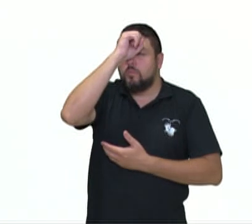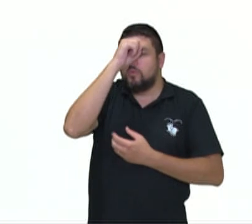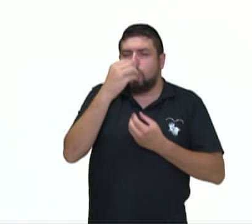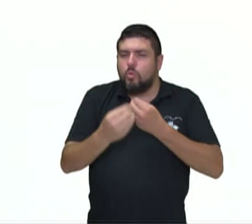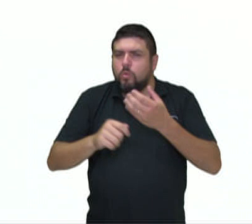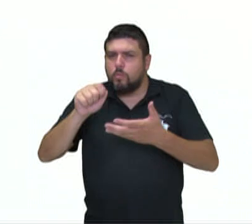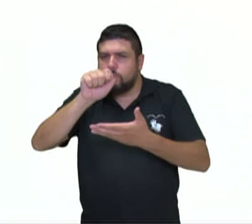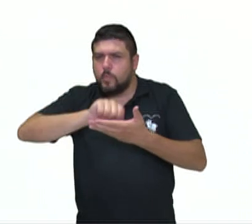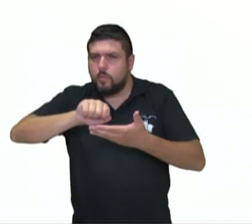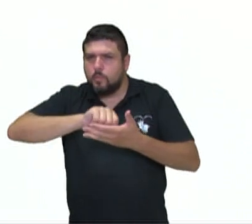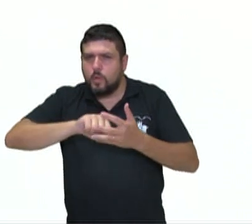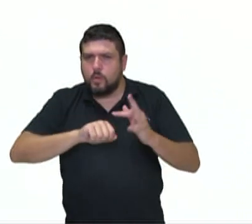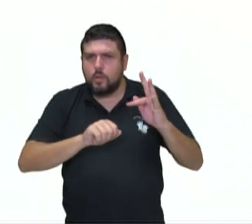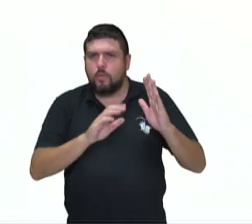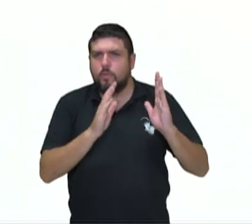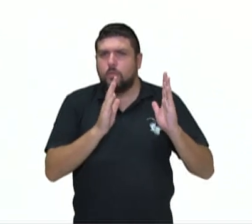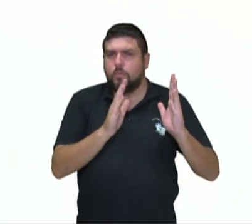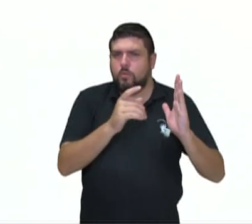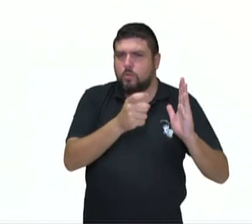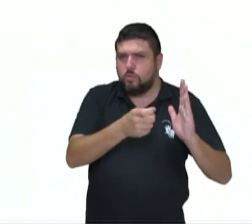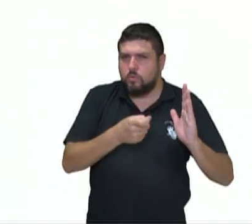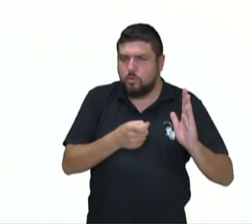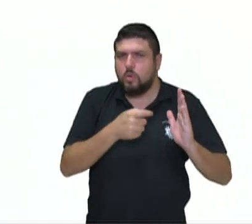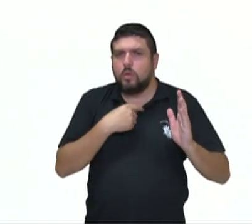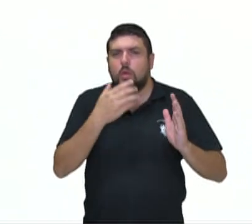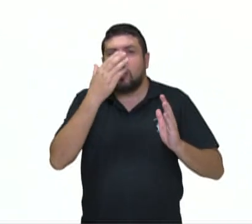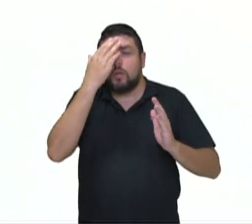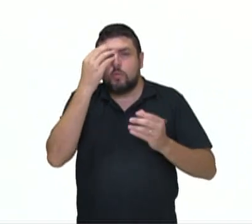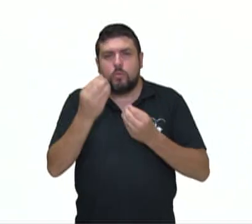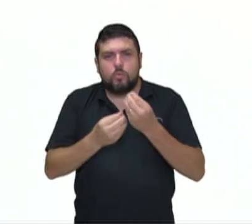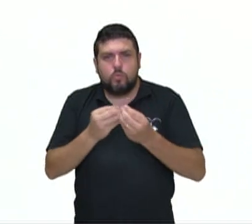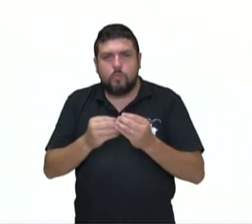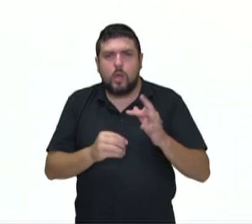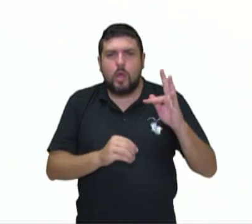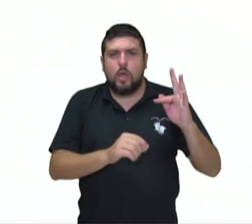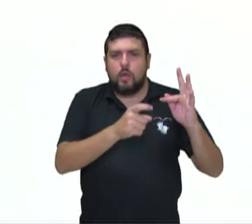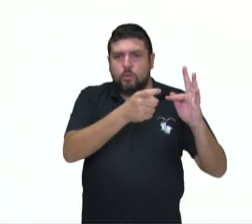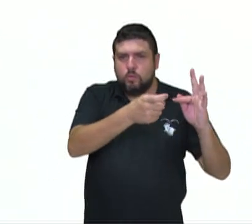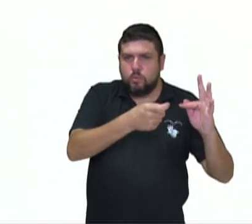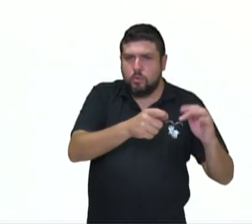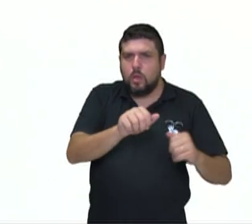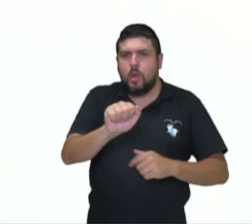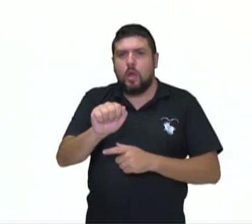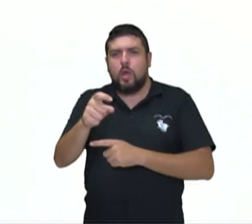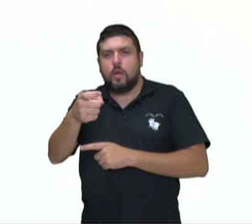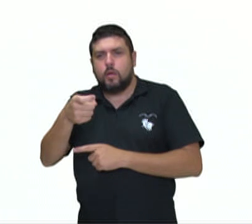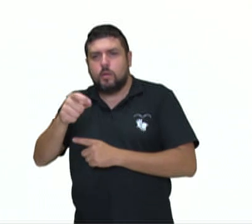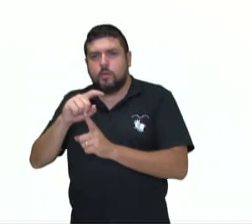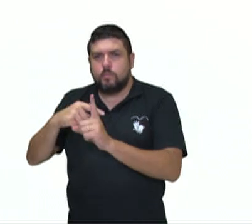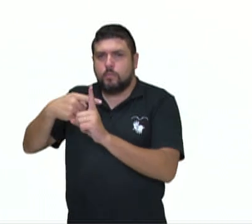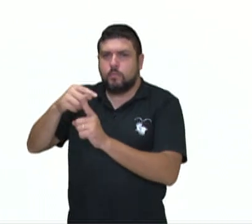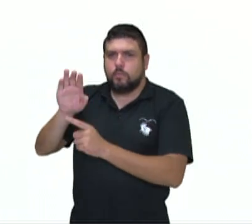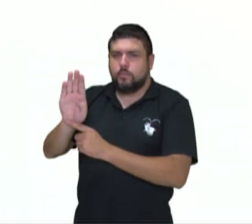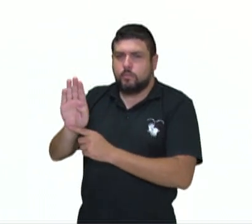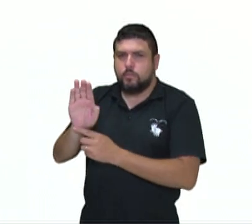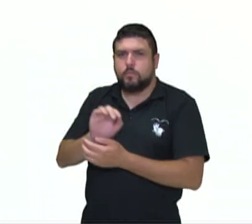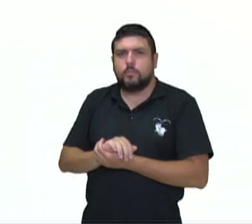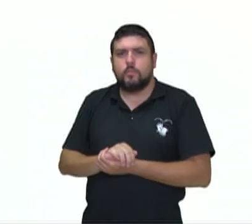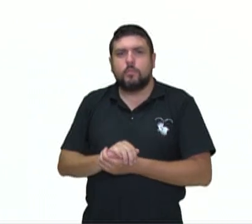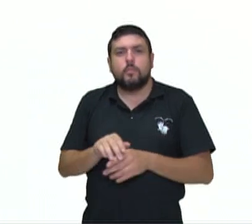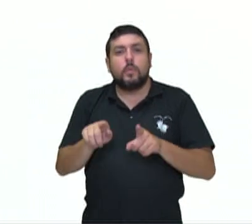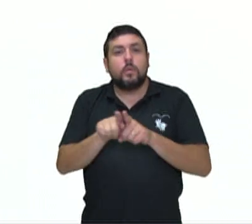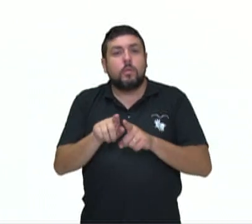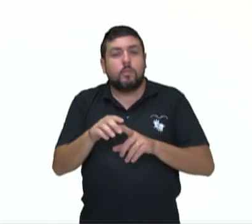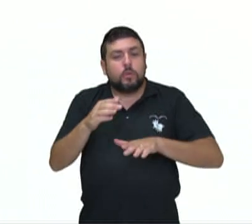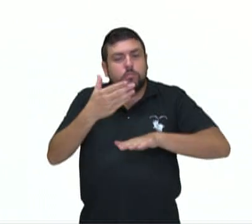função afim, sabendo que ela é escrita dessa maneira, f de x igual a x mais b. E resolver situações, problemas,